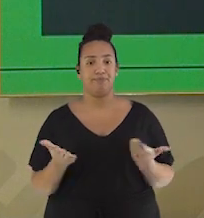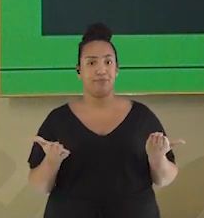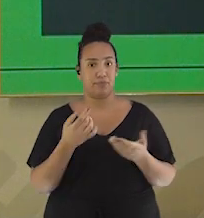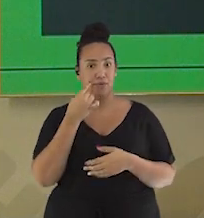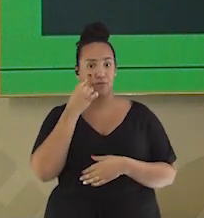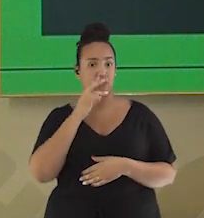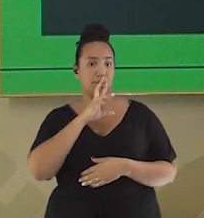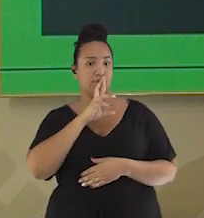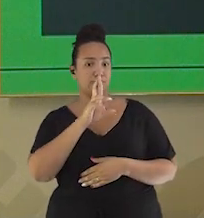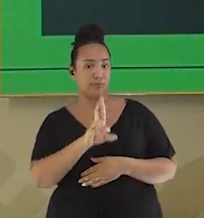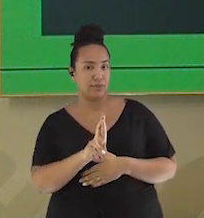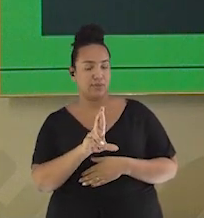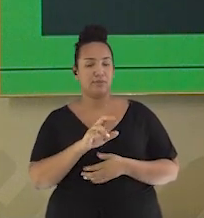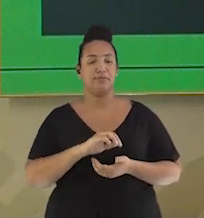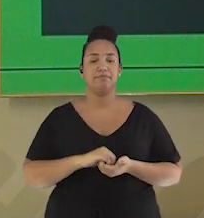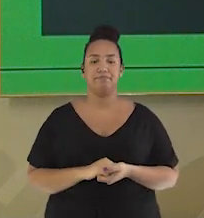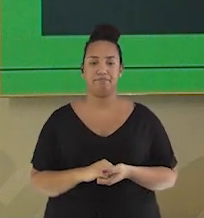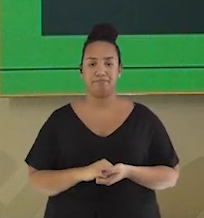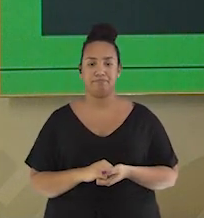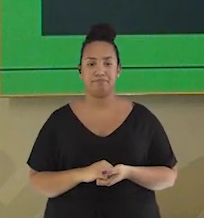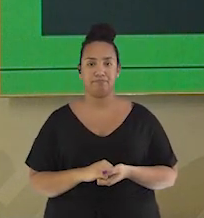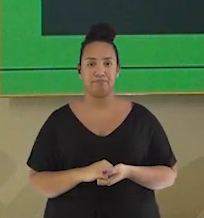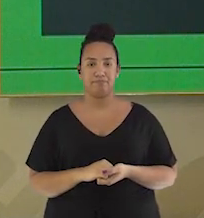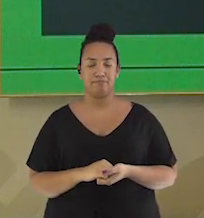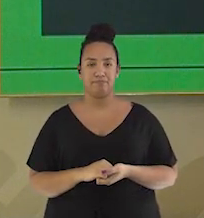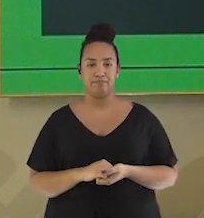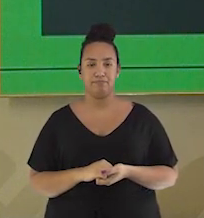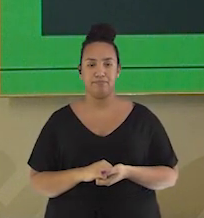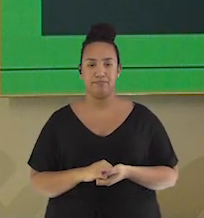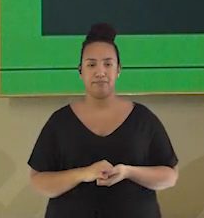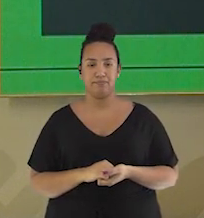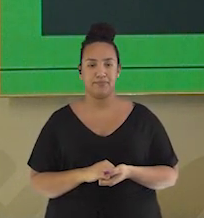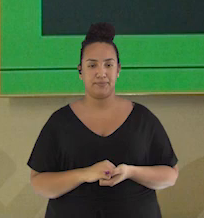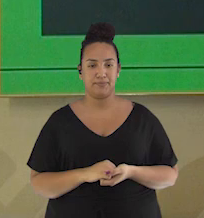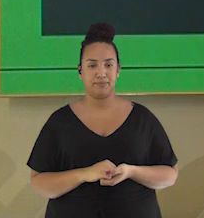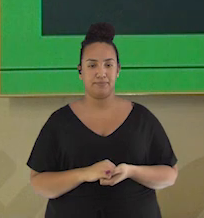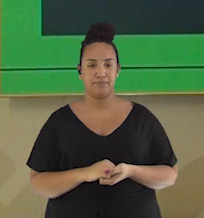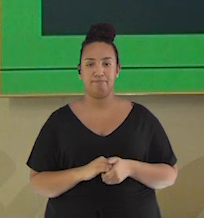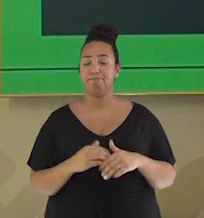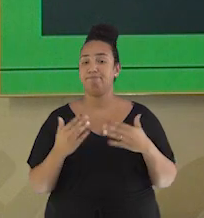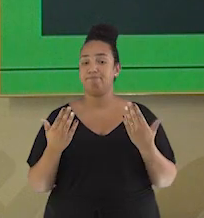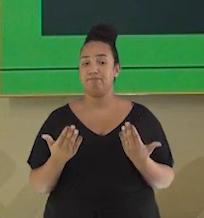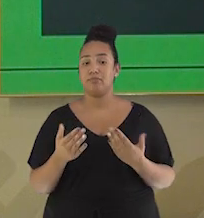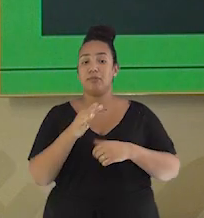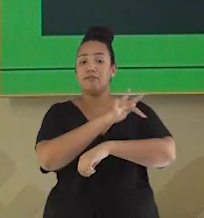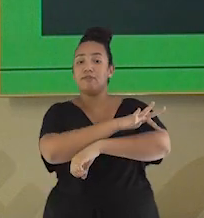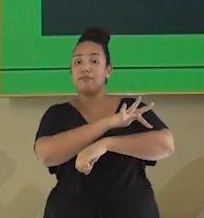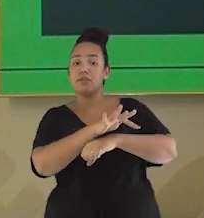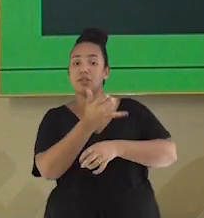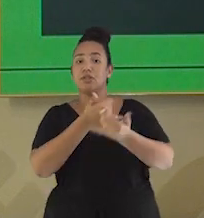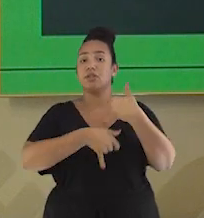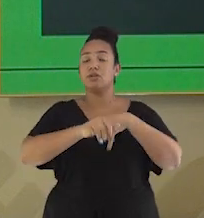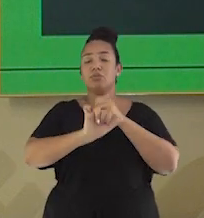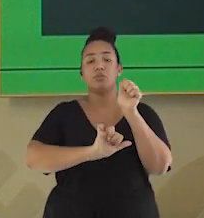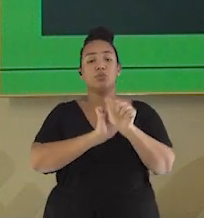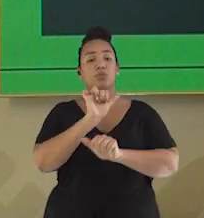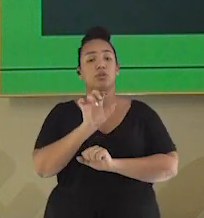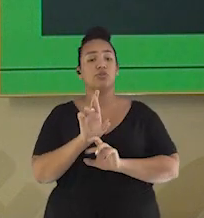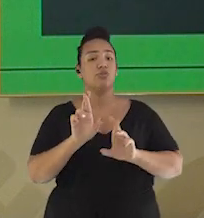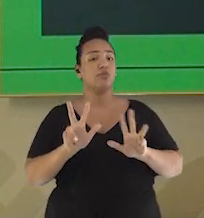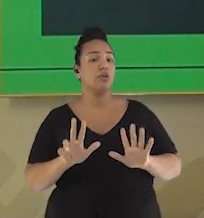a resposta, que é essa aqui. Qual a diferença entre transformações físicas e químicas? A